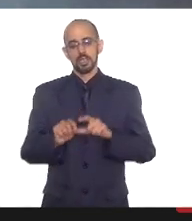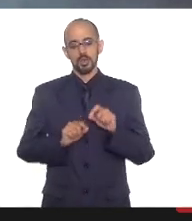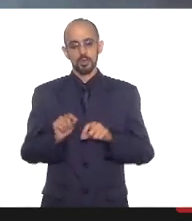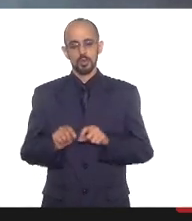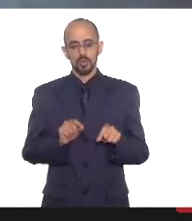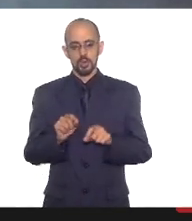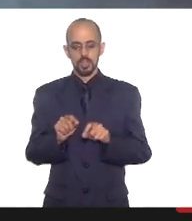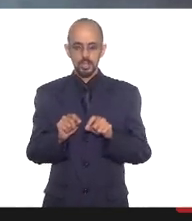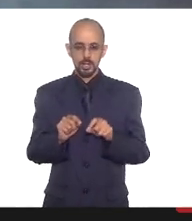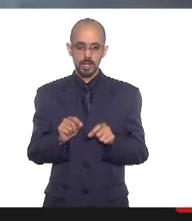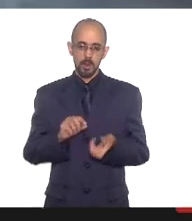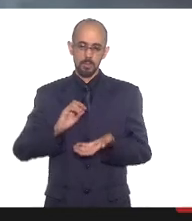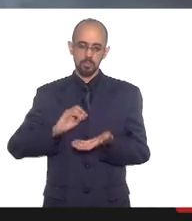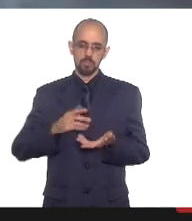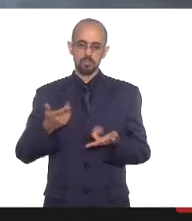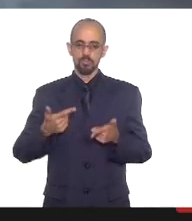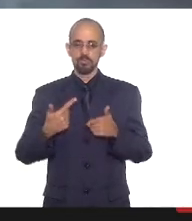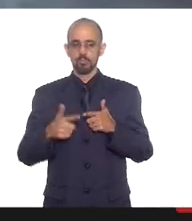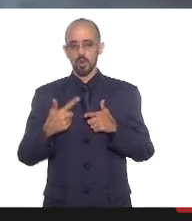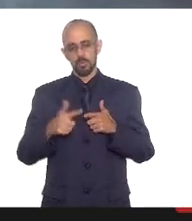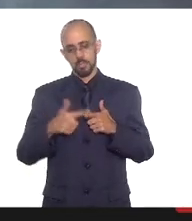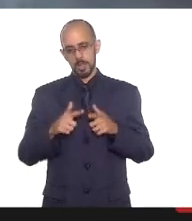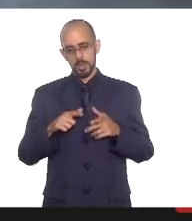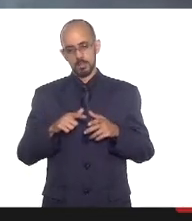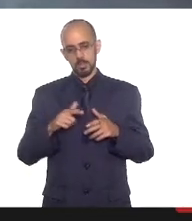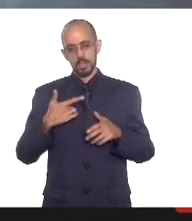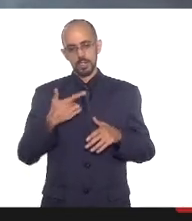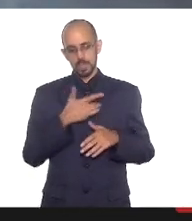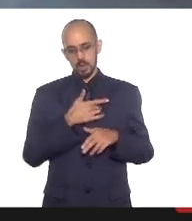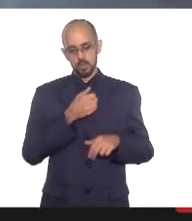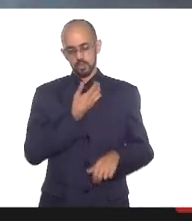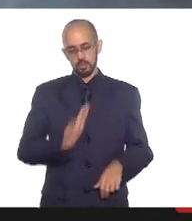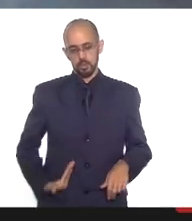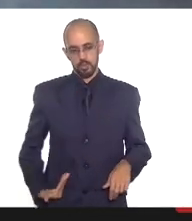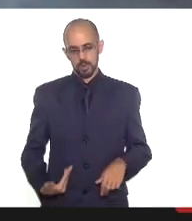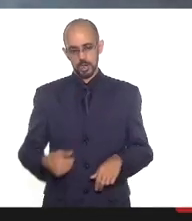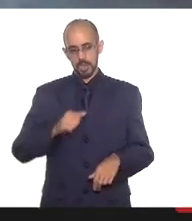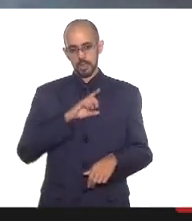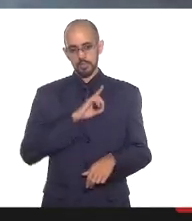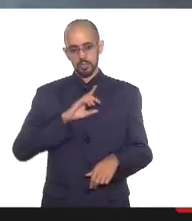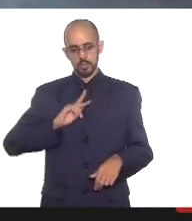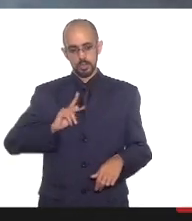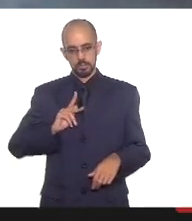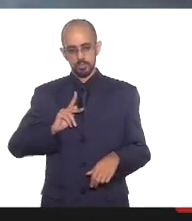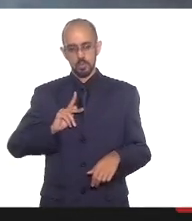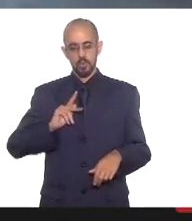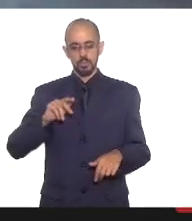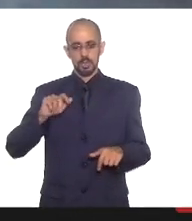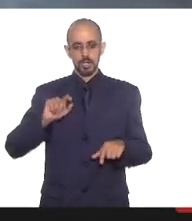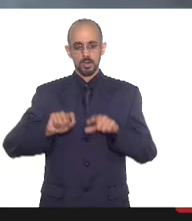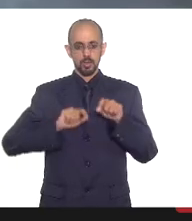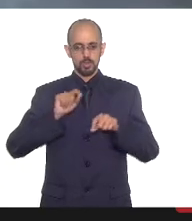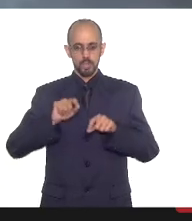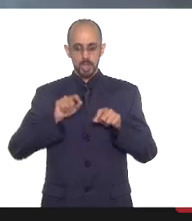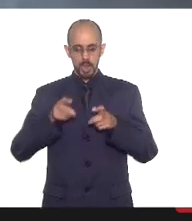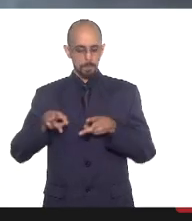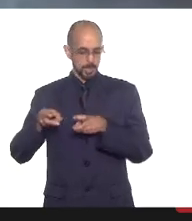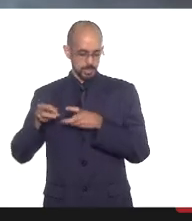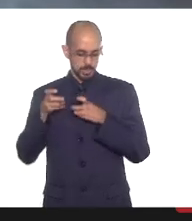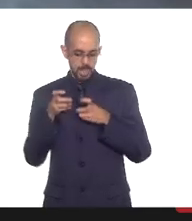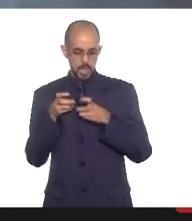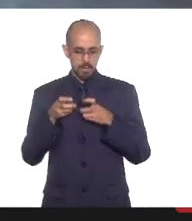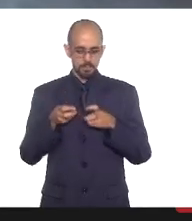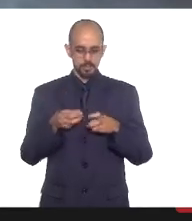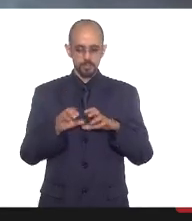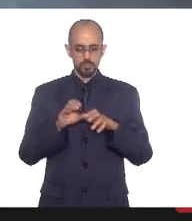é saúde pública é a defensoria preza muito pelo que pede pela observância dos critérios técnicos